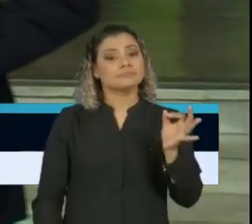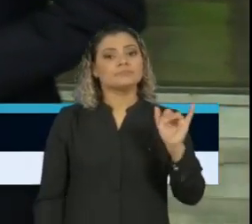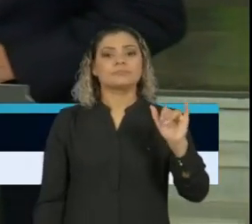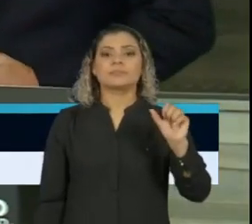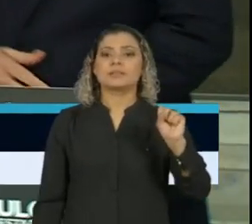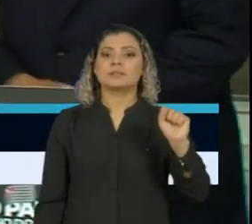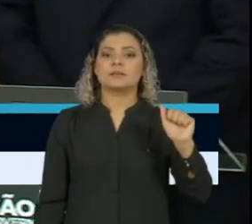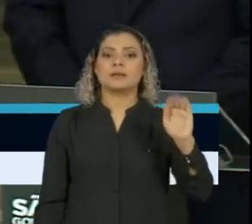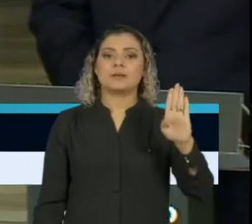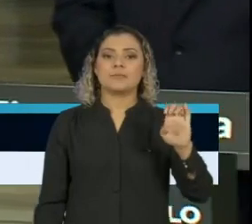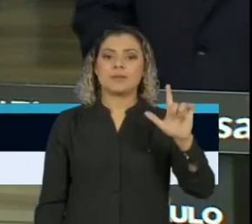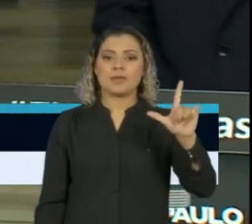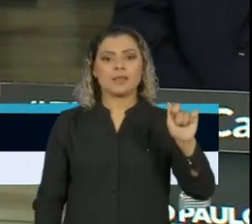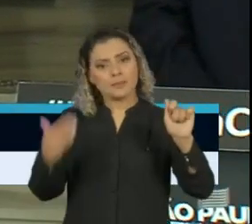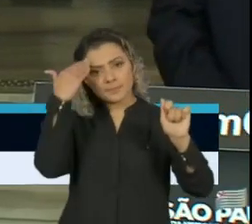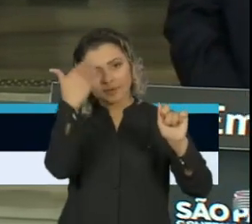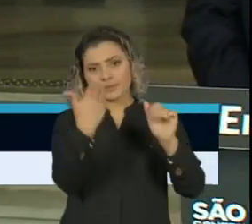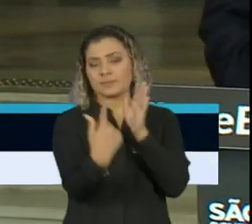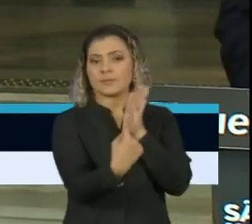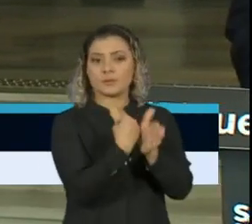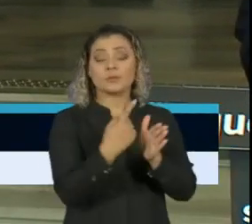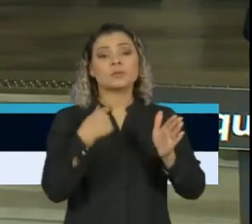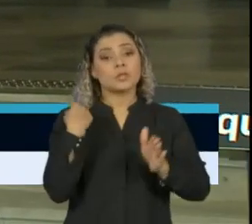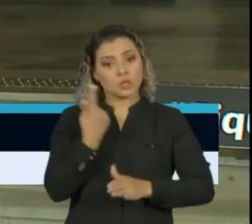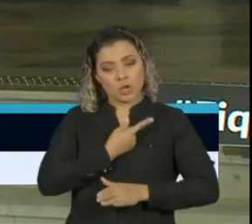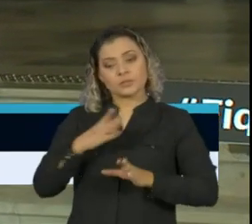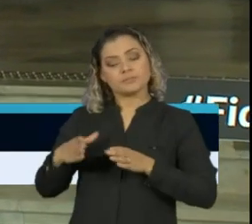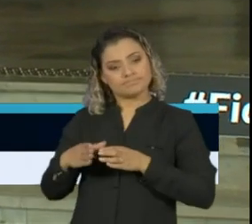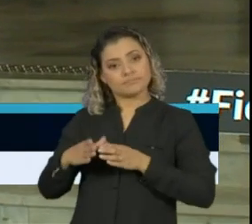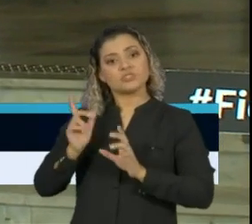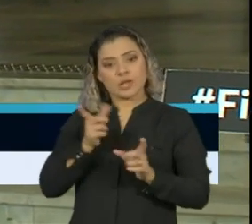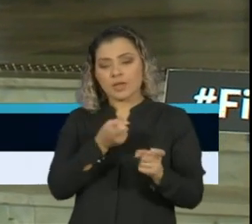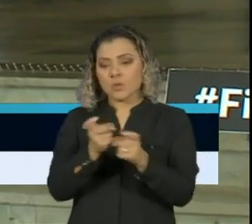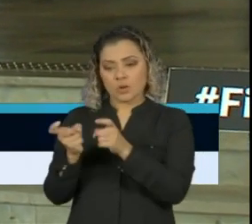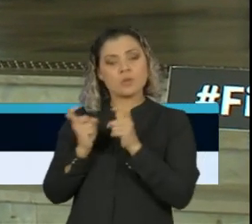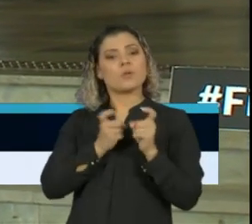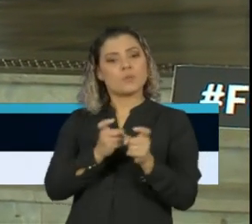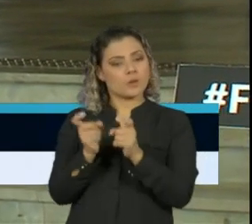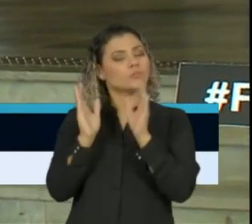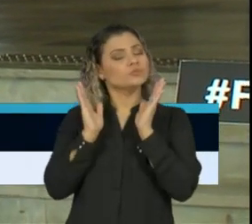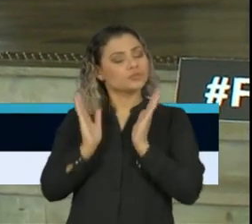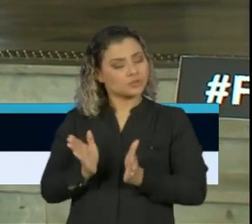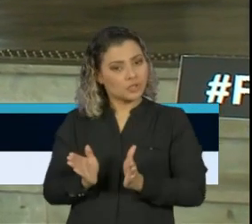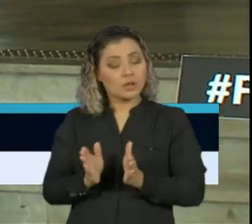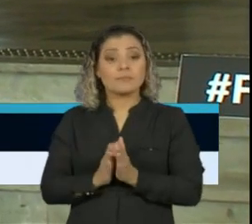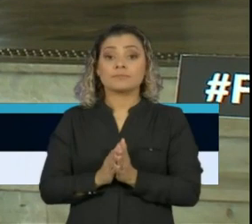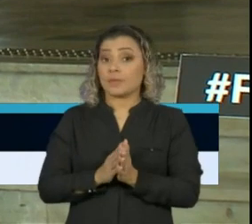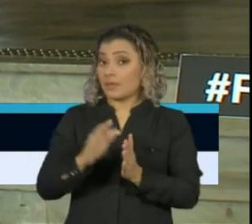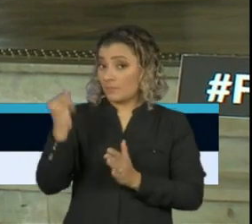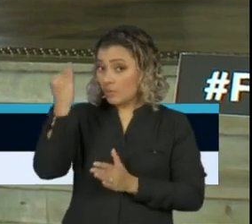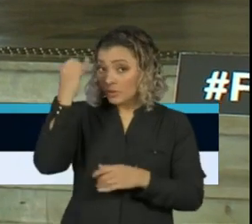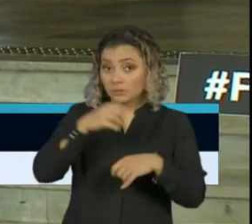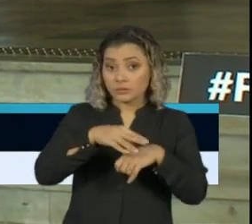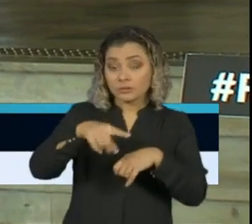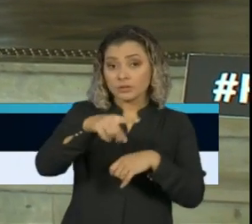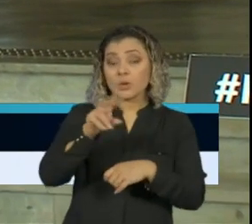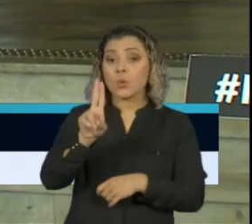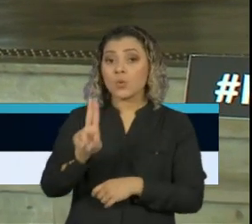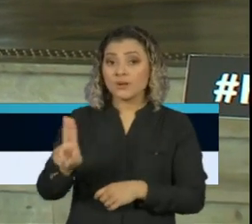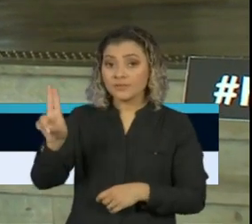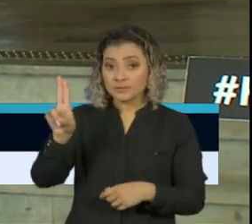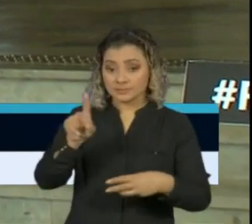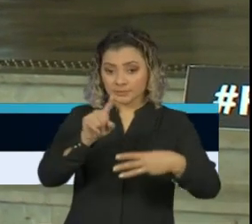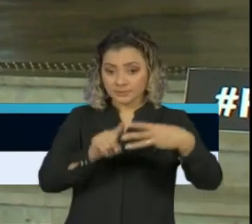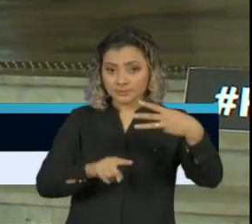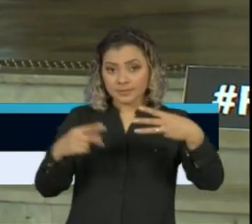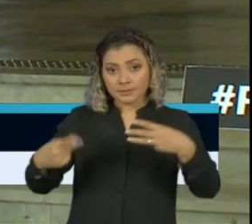pela pergunta. Obrigado, governador. Nós já fizemos algumas reuniões. É importante lembrar que as universidades têm dialogado